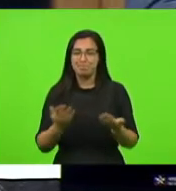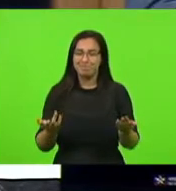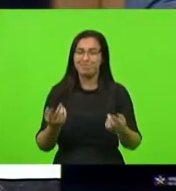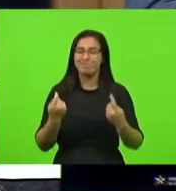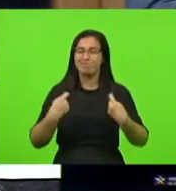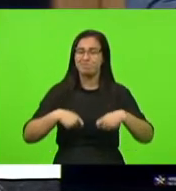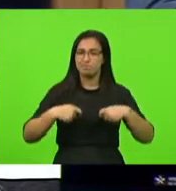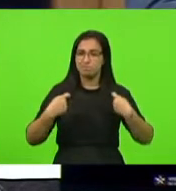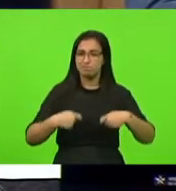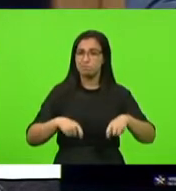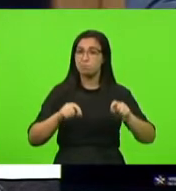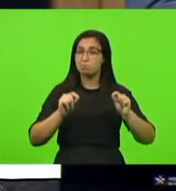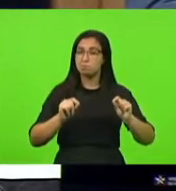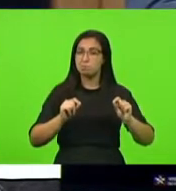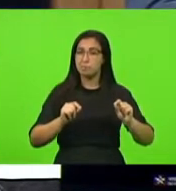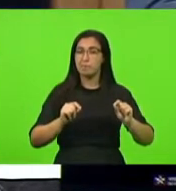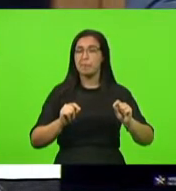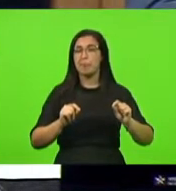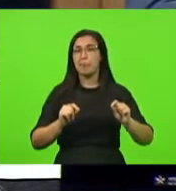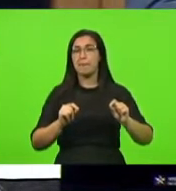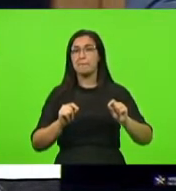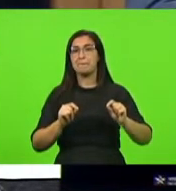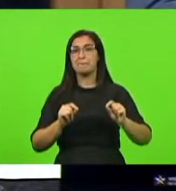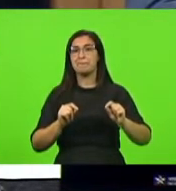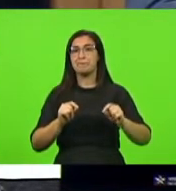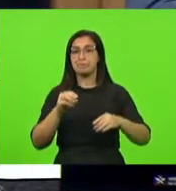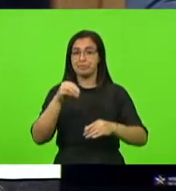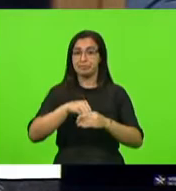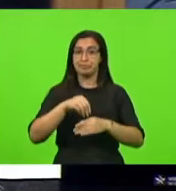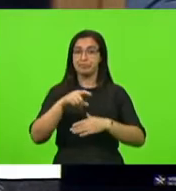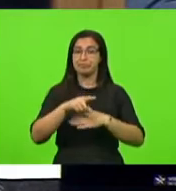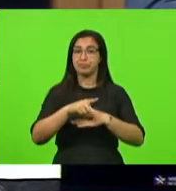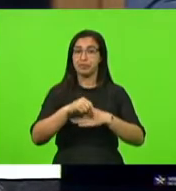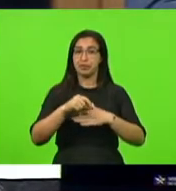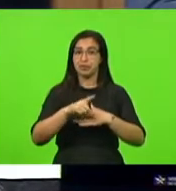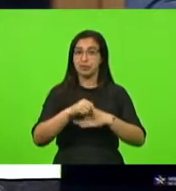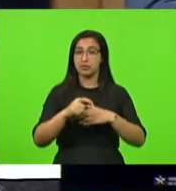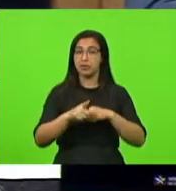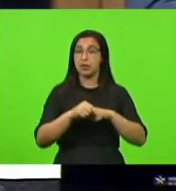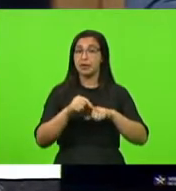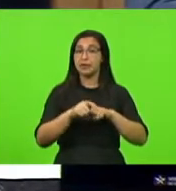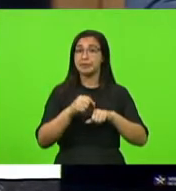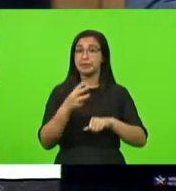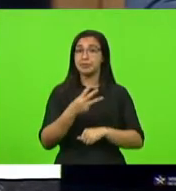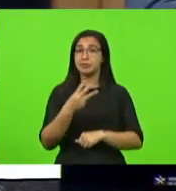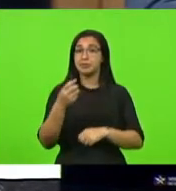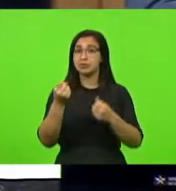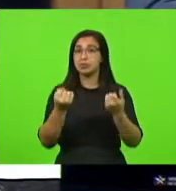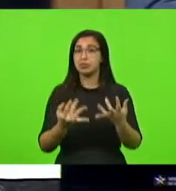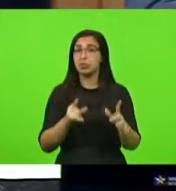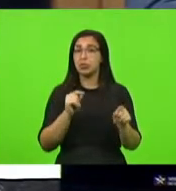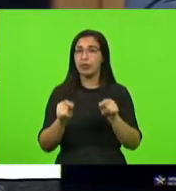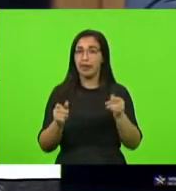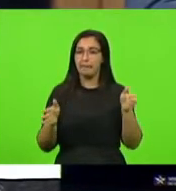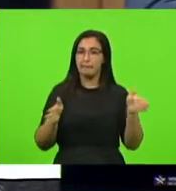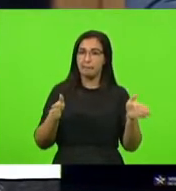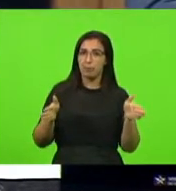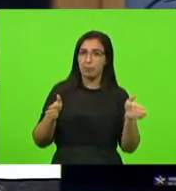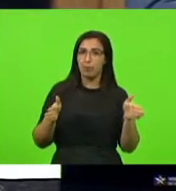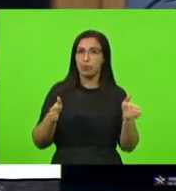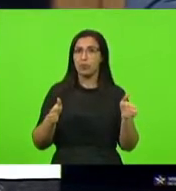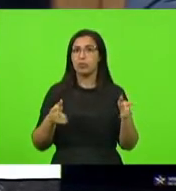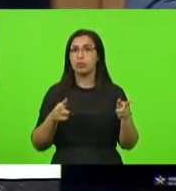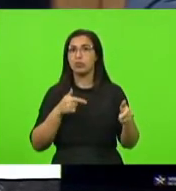estar tendo da Casa Civil. O que o artigo 33 diz? No decorrer do exercício